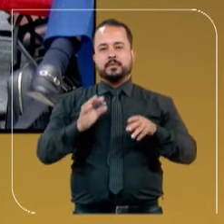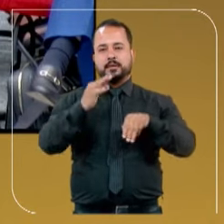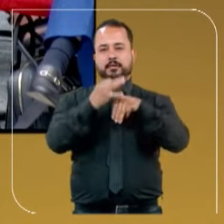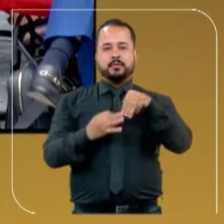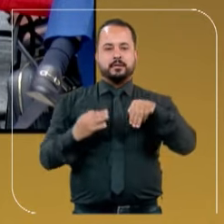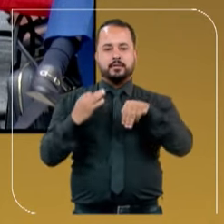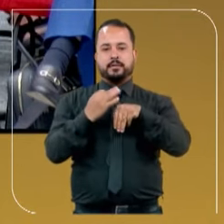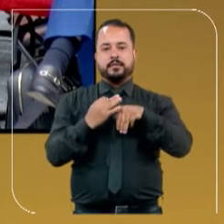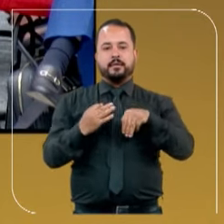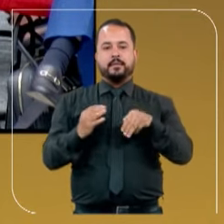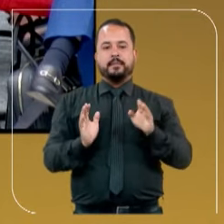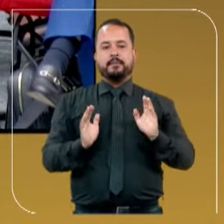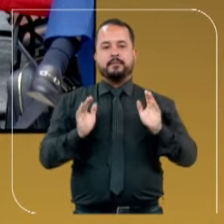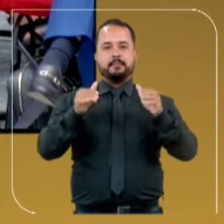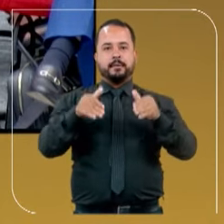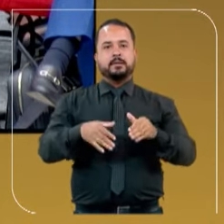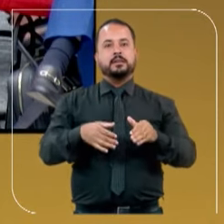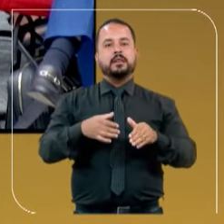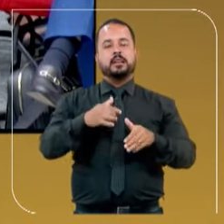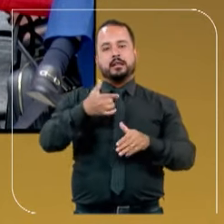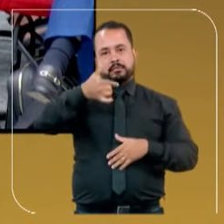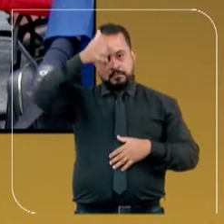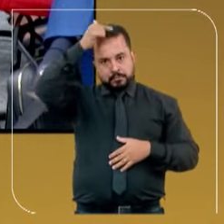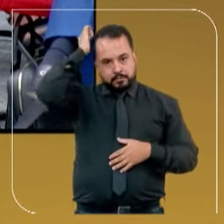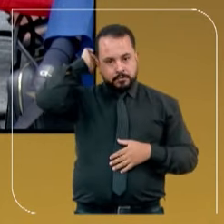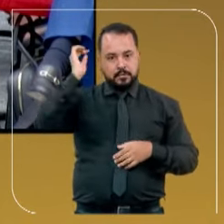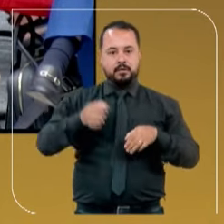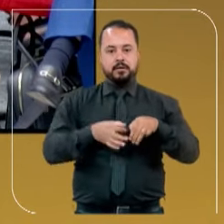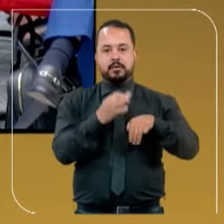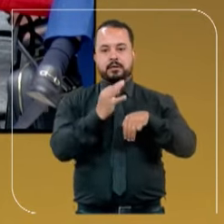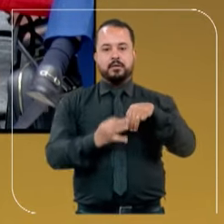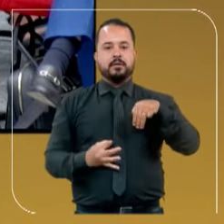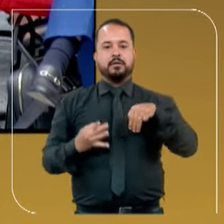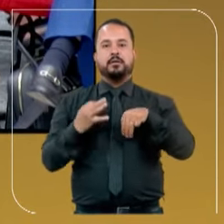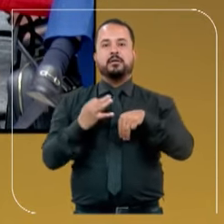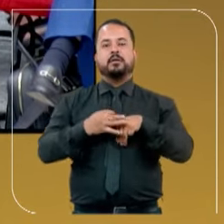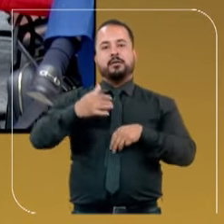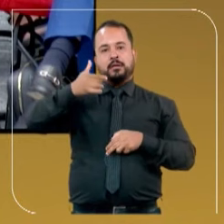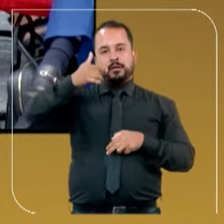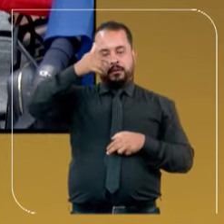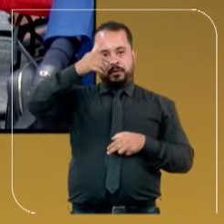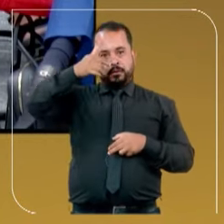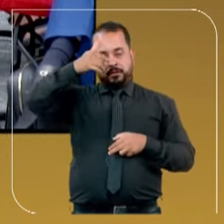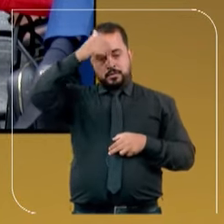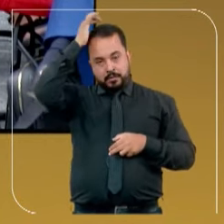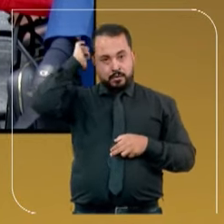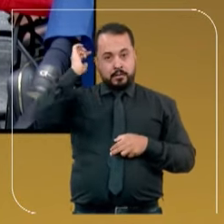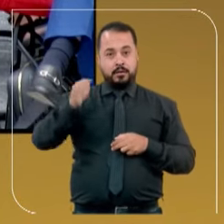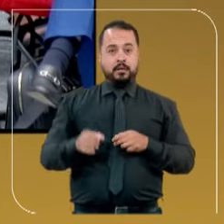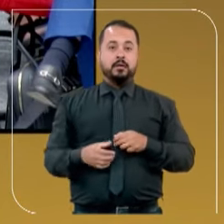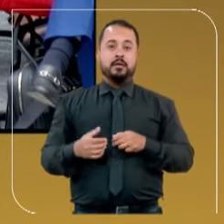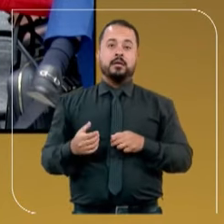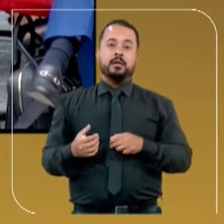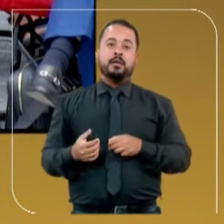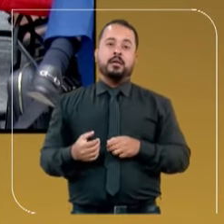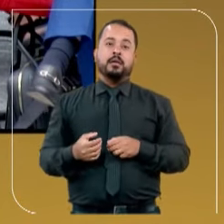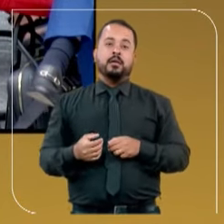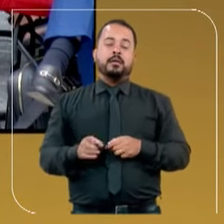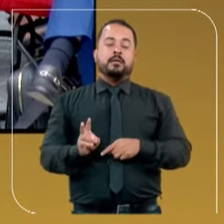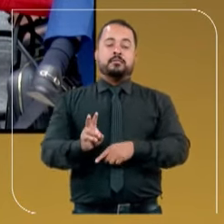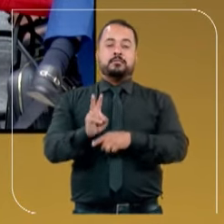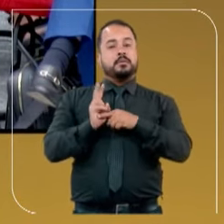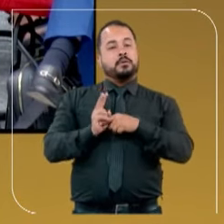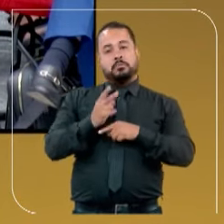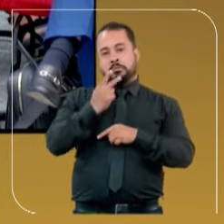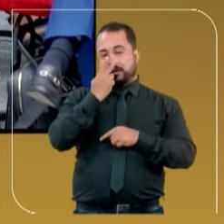ministro Alexandre de Moraes, ministro Zanin, o nosso ministro hoje está emprestado no Poder Executivo, o nosso ministro de